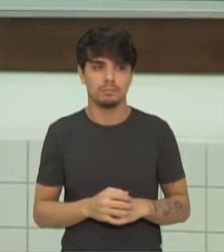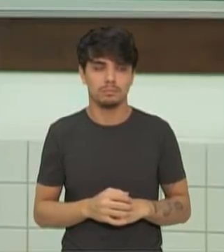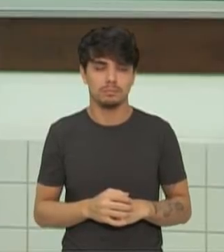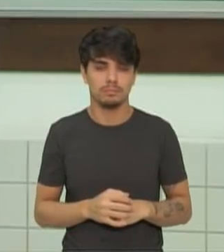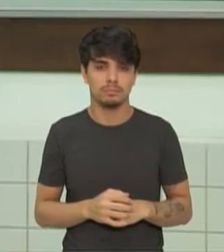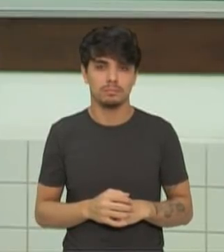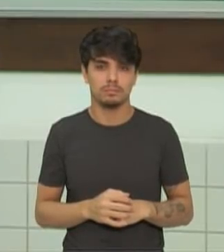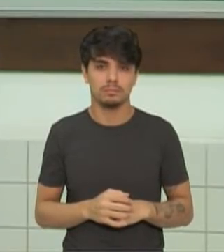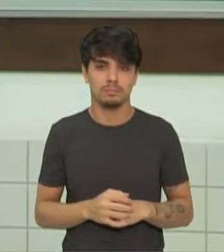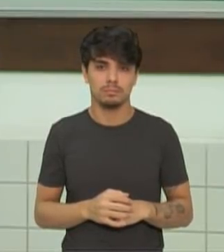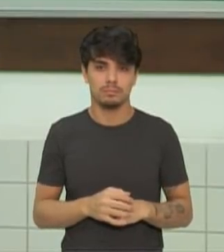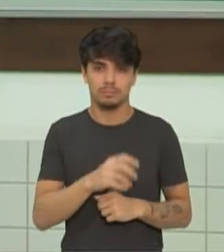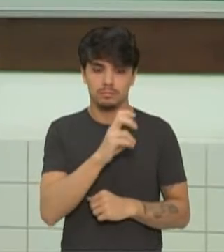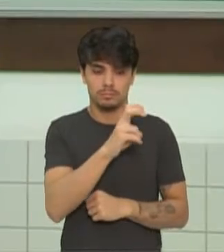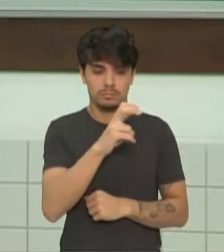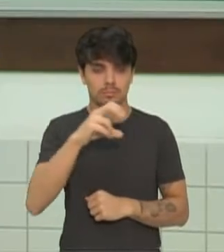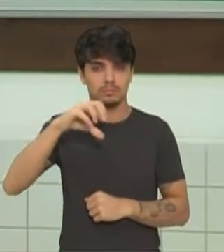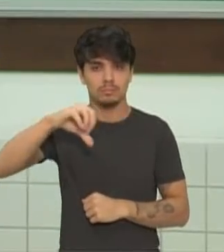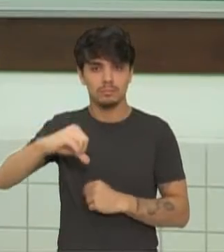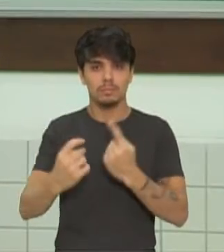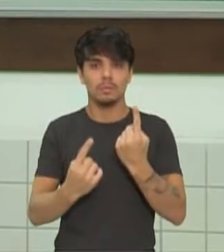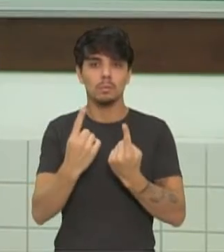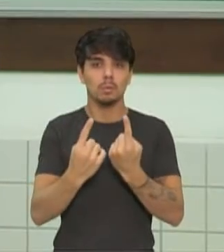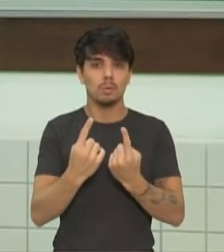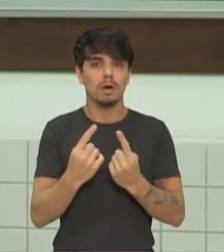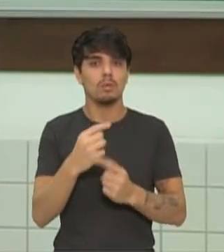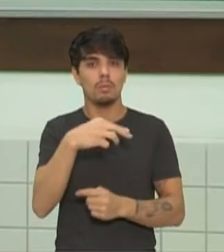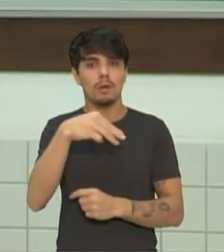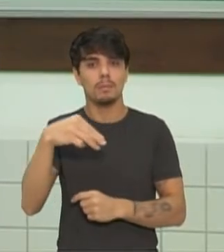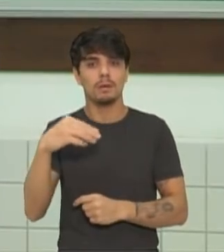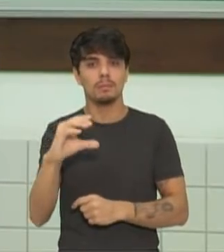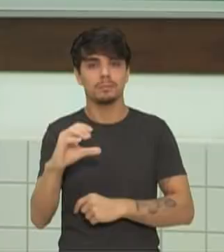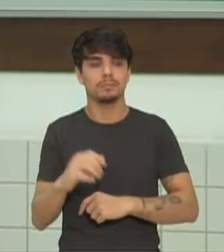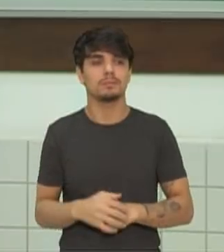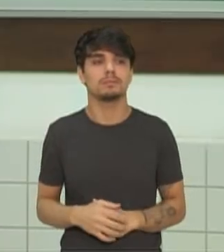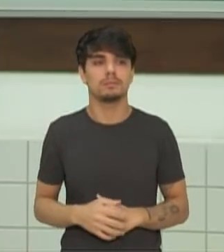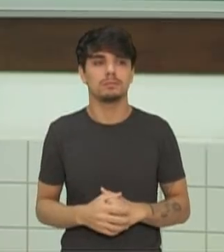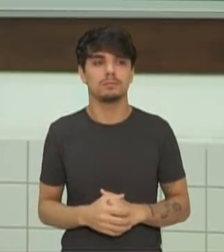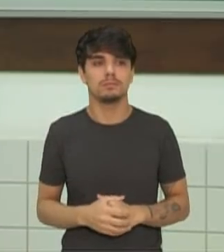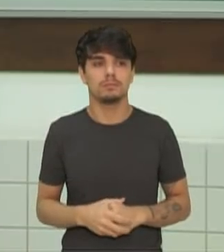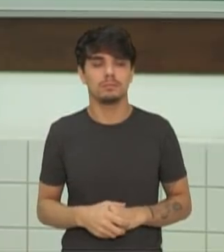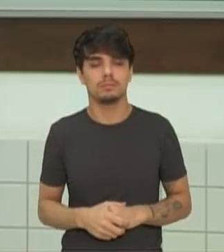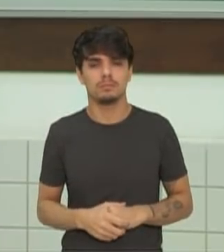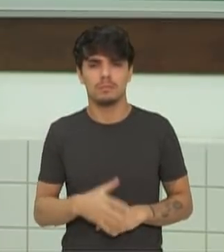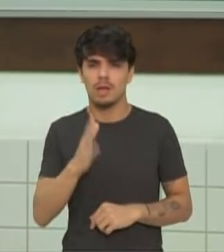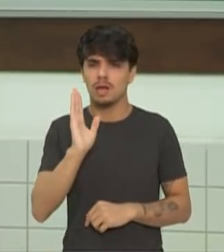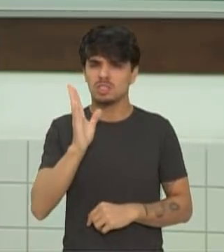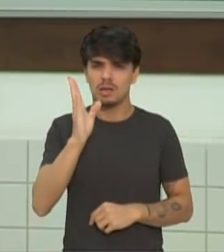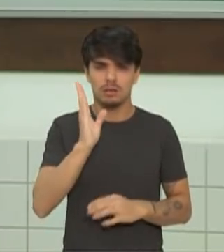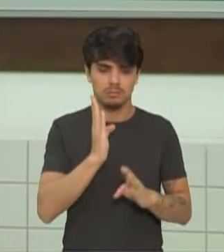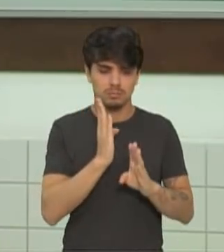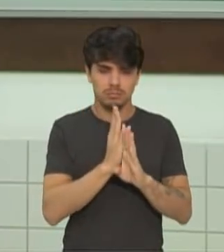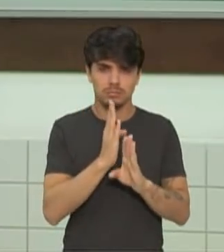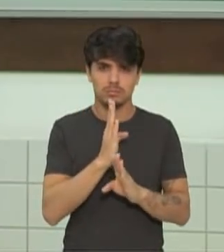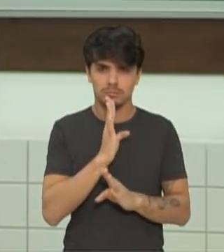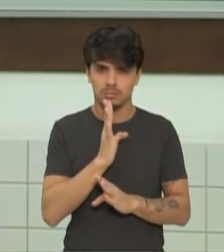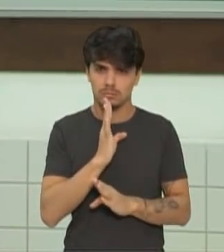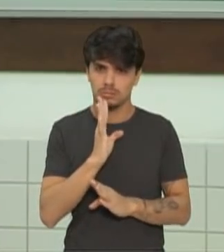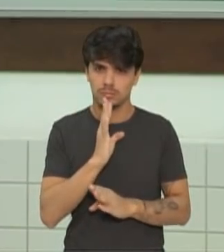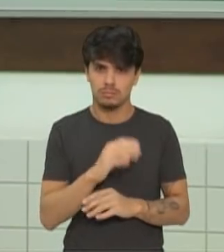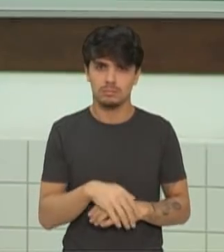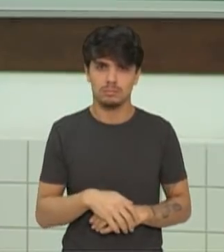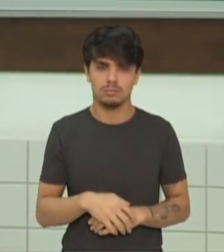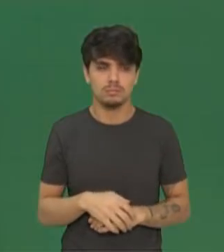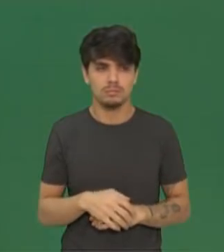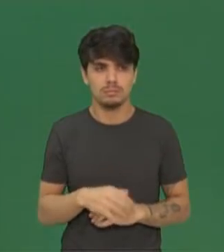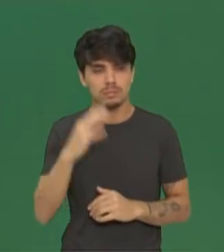entre 5 e 9? Será que vocês já conseguem saber já de cabeça o 5 e